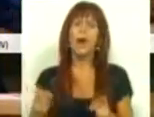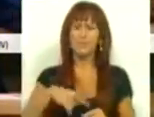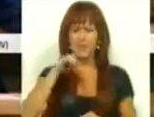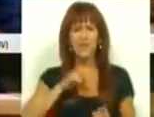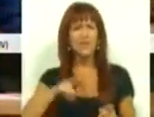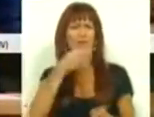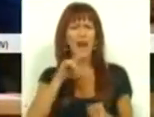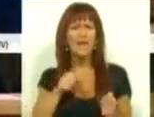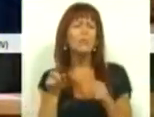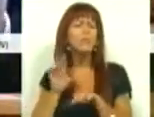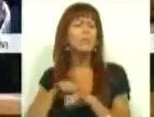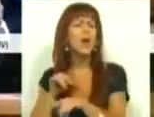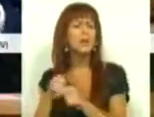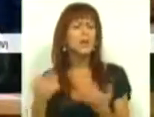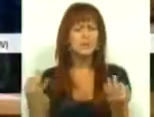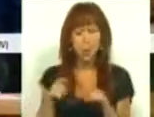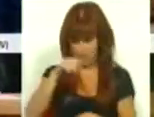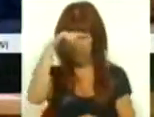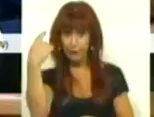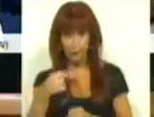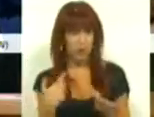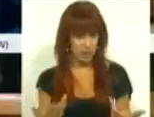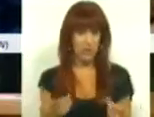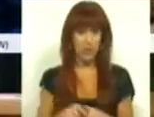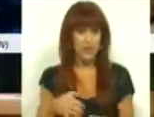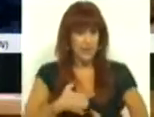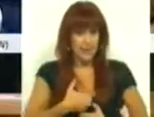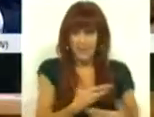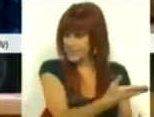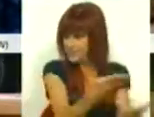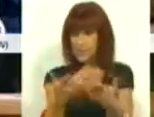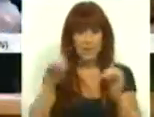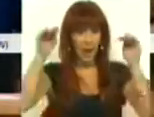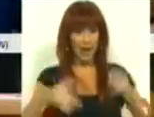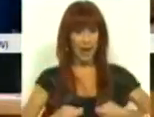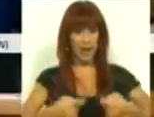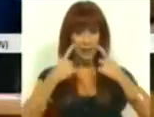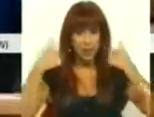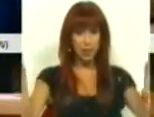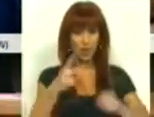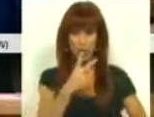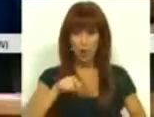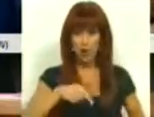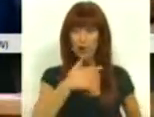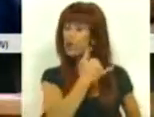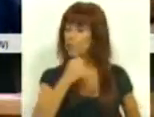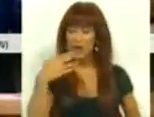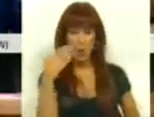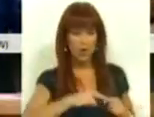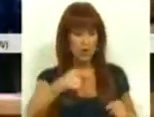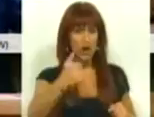pena referir, contudo, a este propósito, que apesar das dificuldades que estão a ser sentidas, a queda na despesa pública de 2011